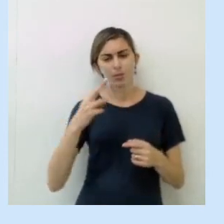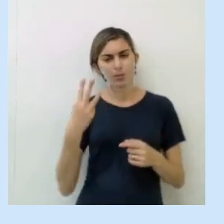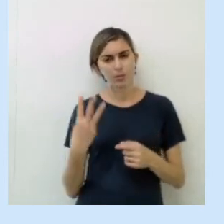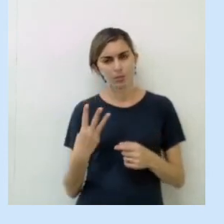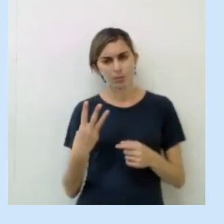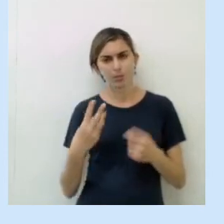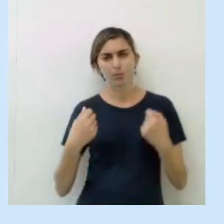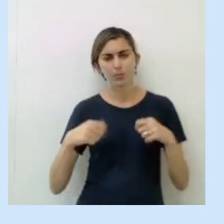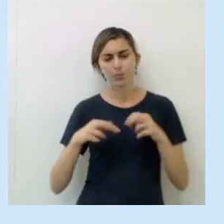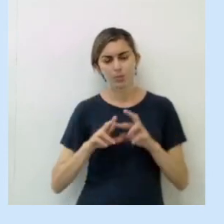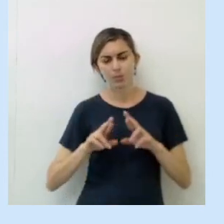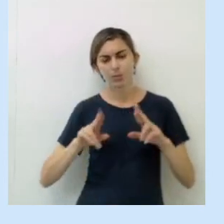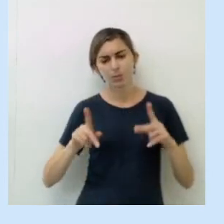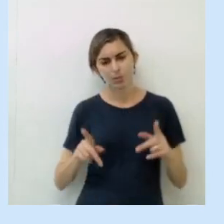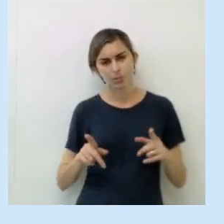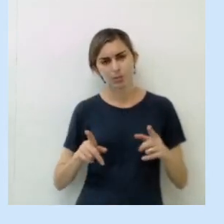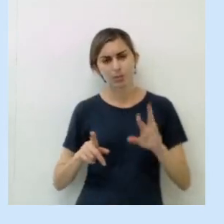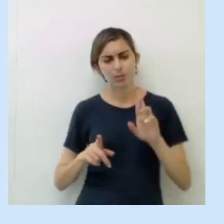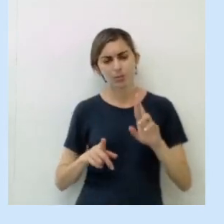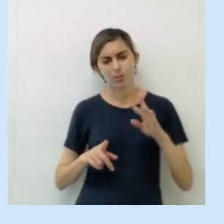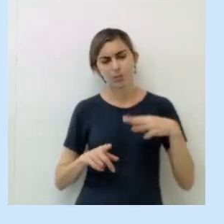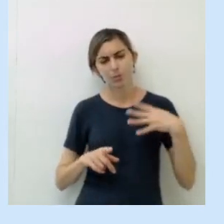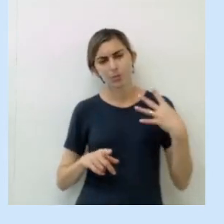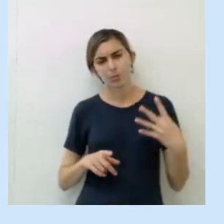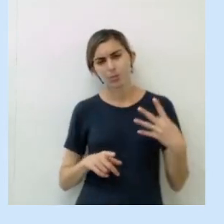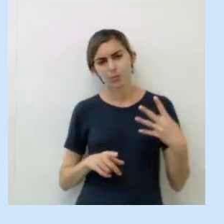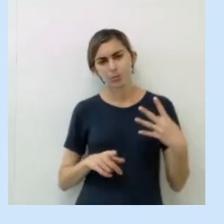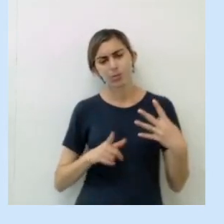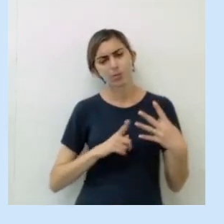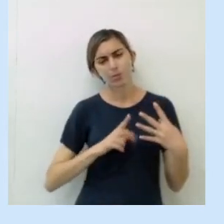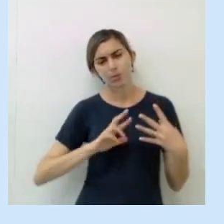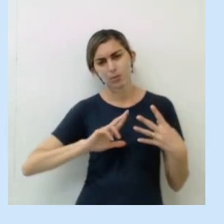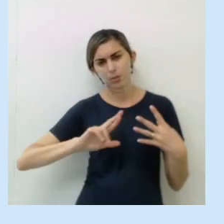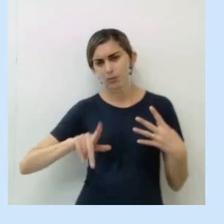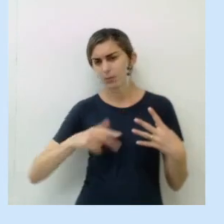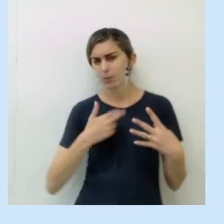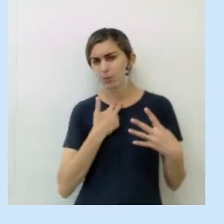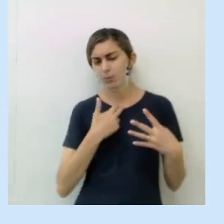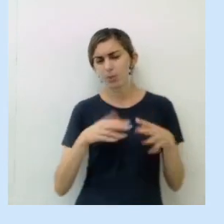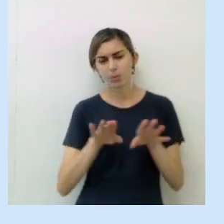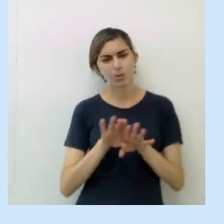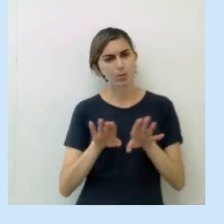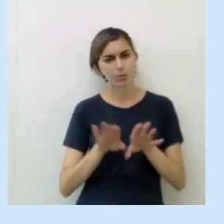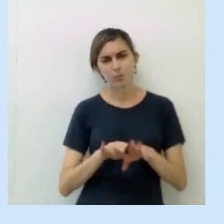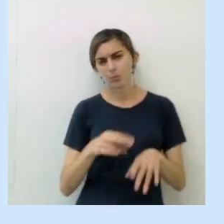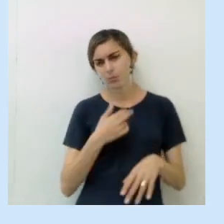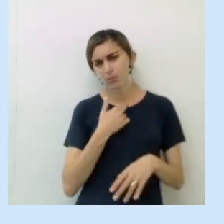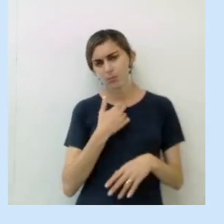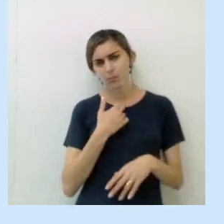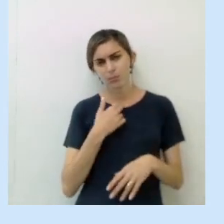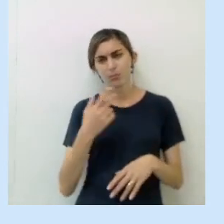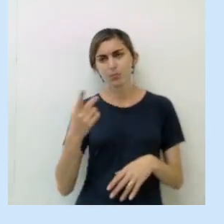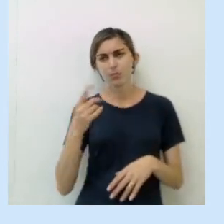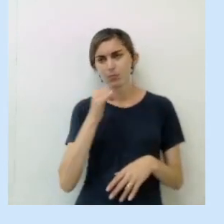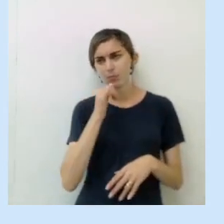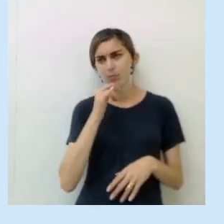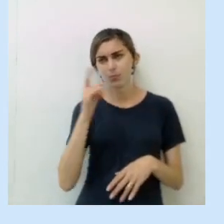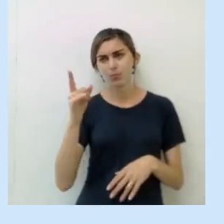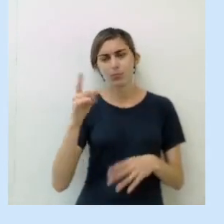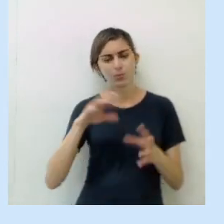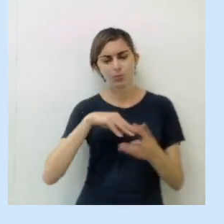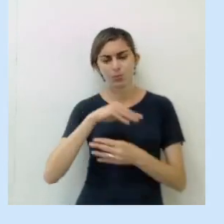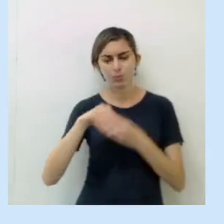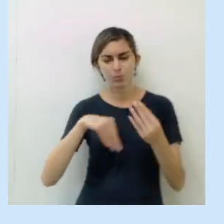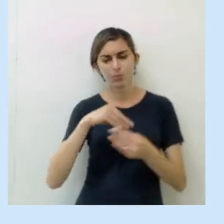R3 tem que ser diferente desse R4. Eles têm que ser diferentes, não podem ser iguais, tá certo? Então, por exemplo, se esse